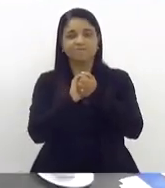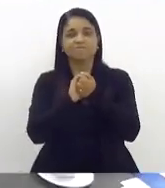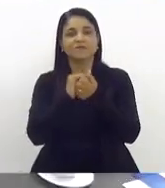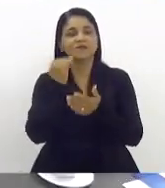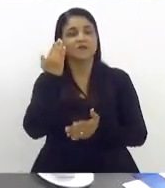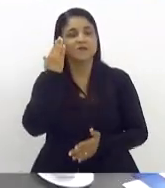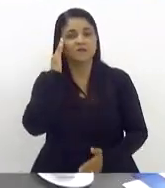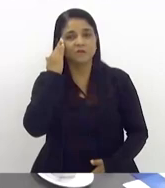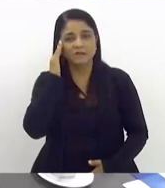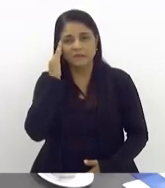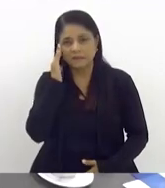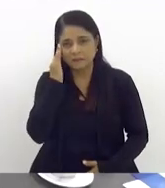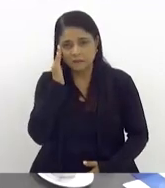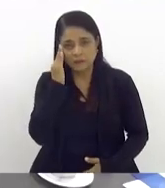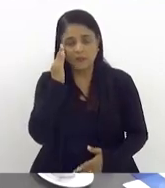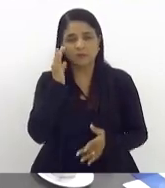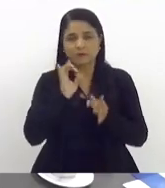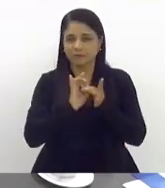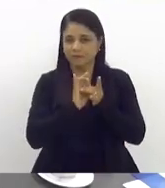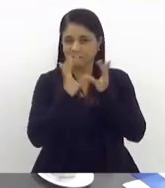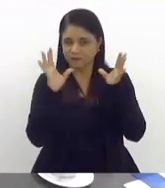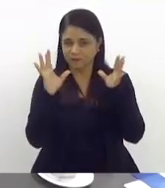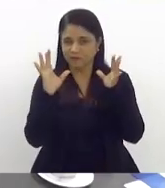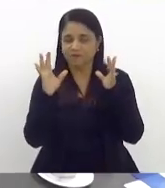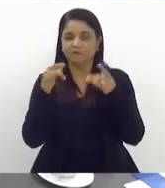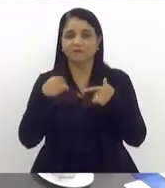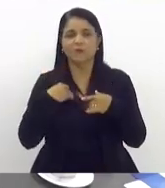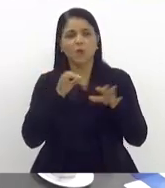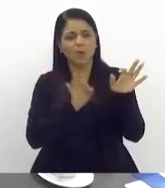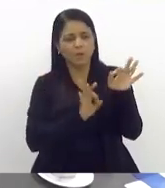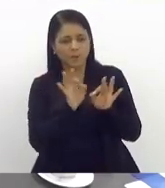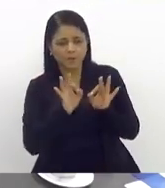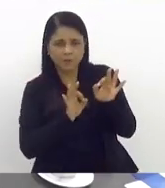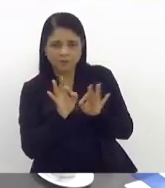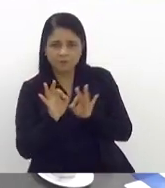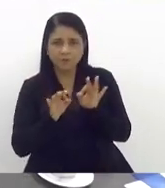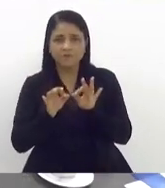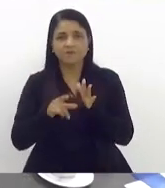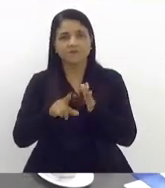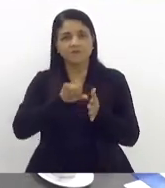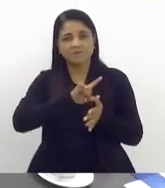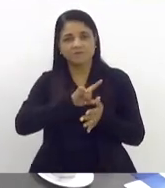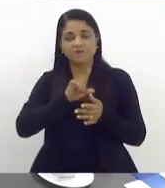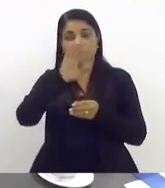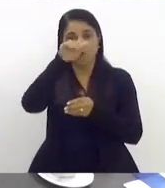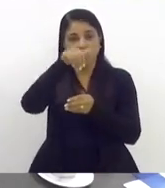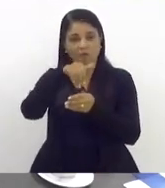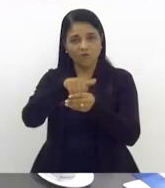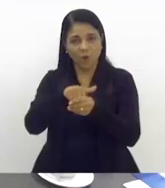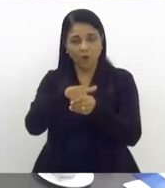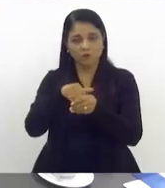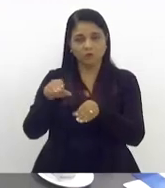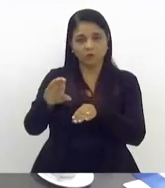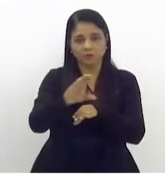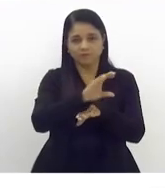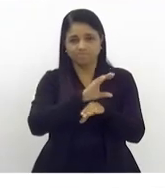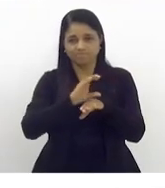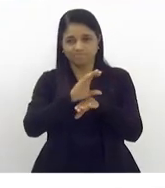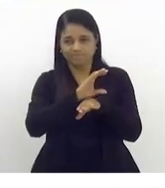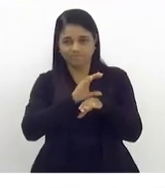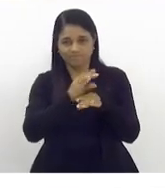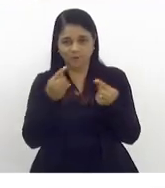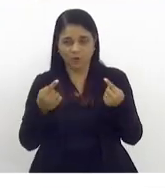entendimento democrático, dizer que eu já tinha preparado também uma pedida de vista e um voto pela inconstitucionalidade, que eu verifiquei